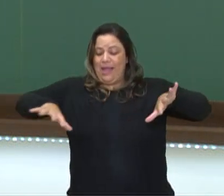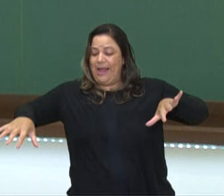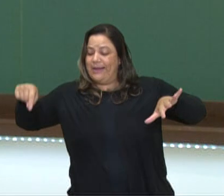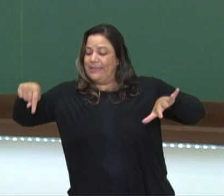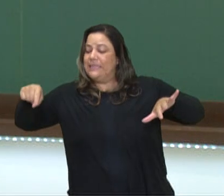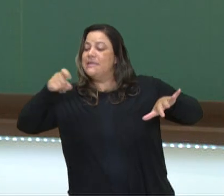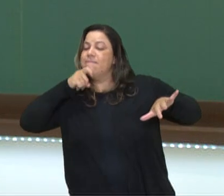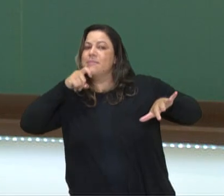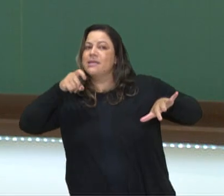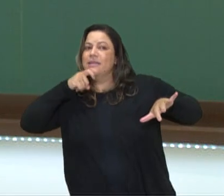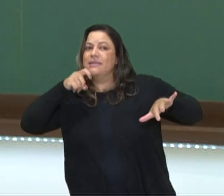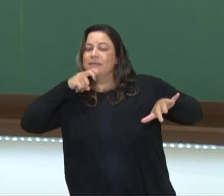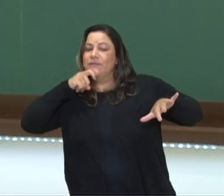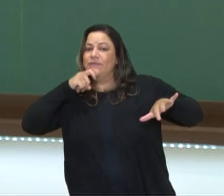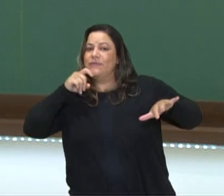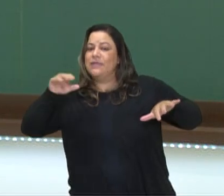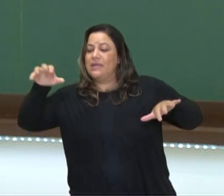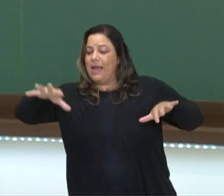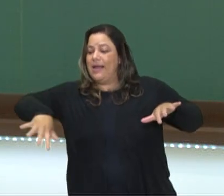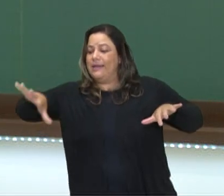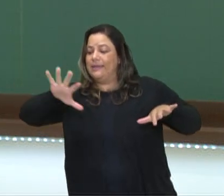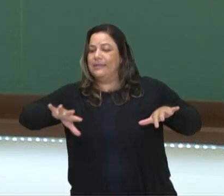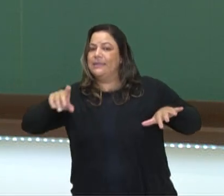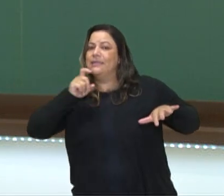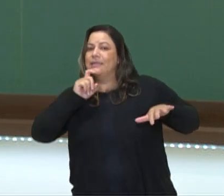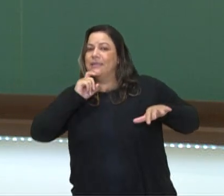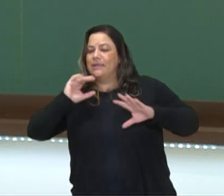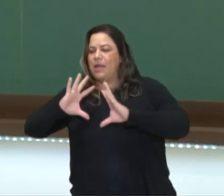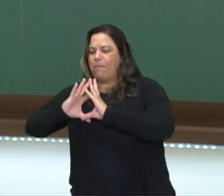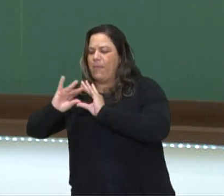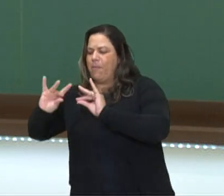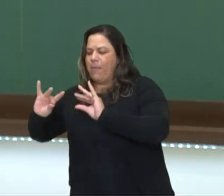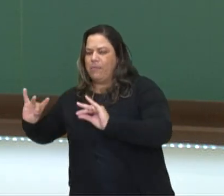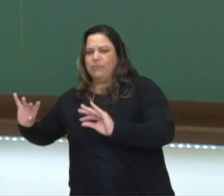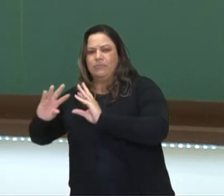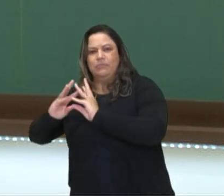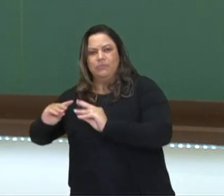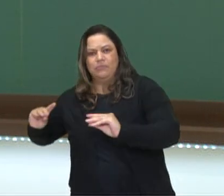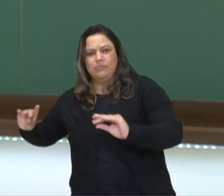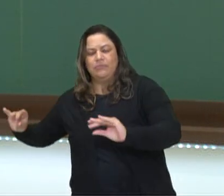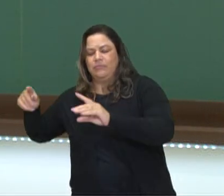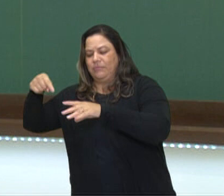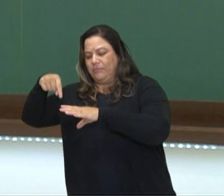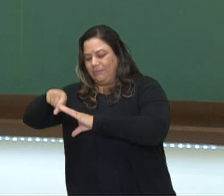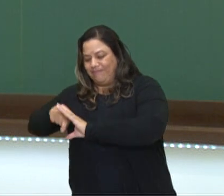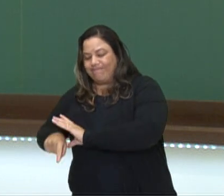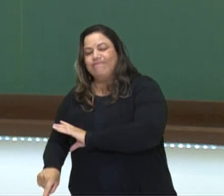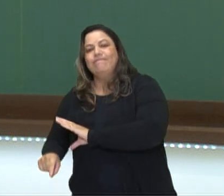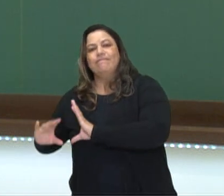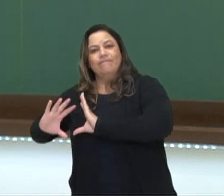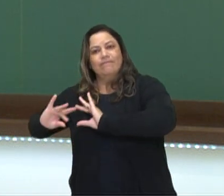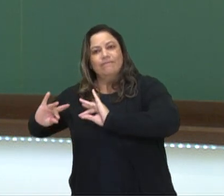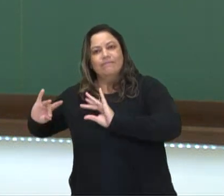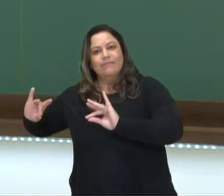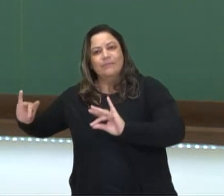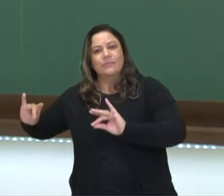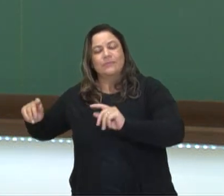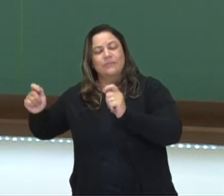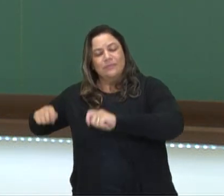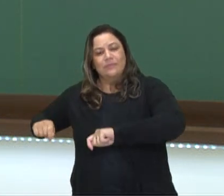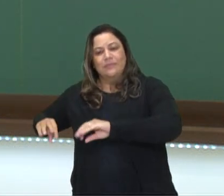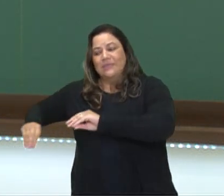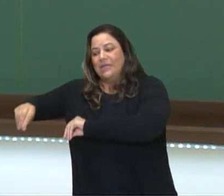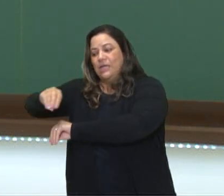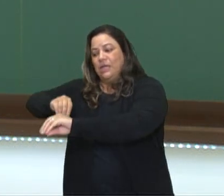Quando a temperatura aqui está mais baixa, os nutrientes que estão nas áreas mais profundas do oceano acabam chegando à